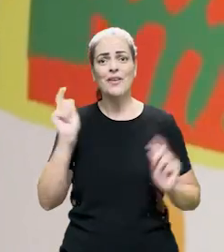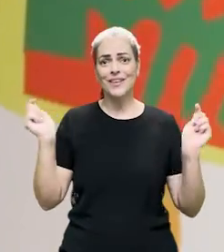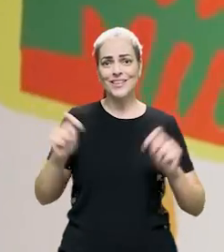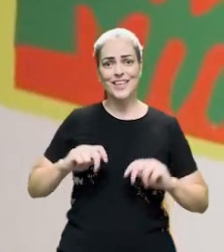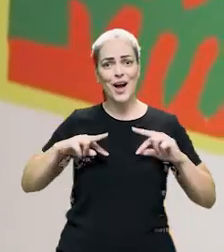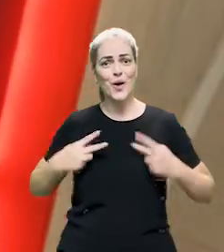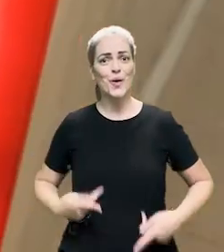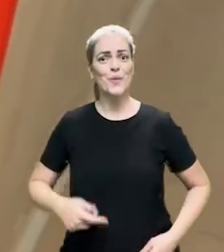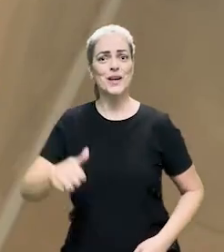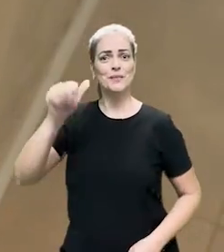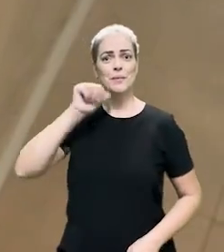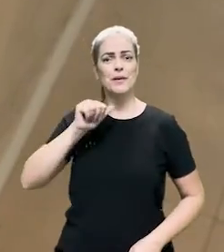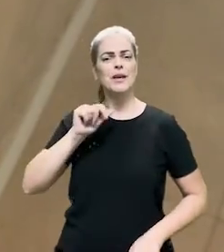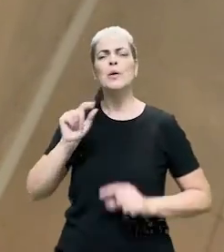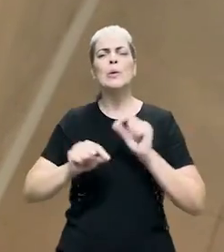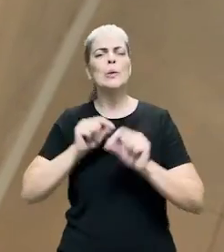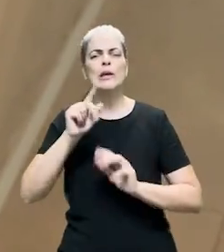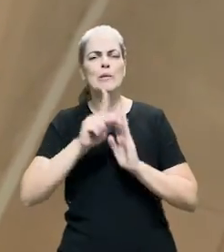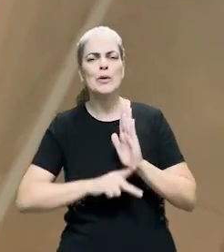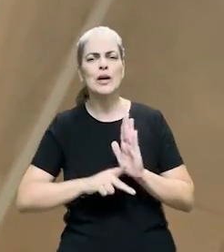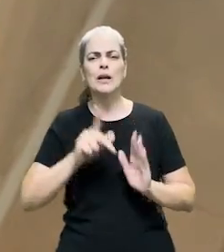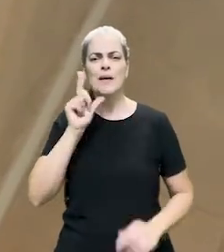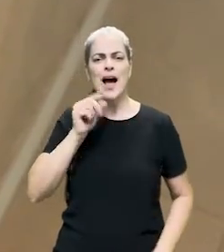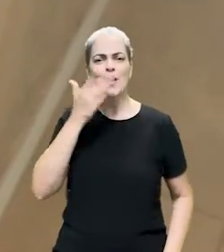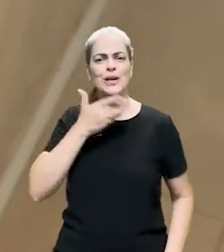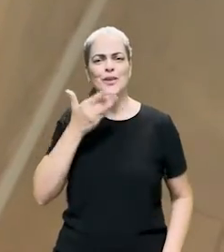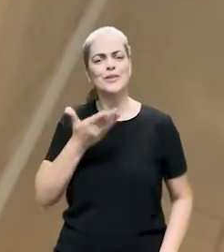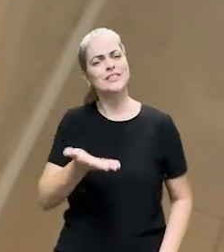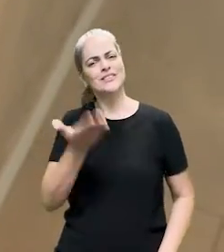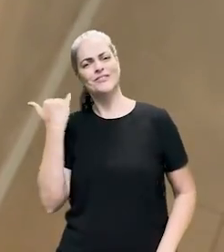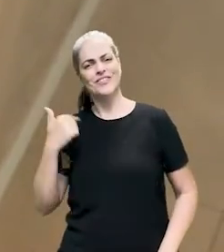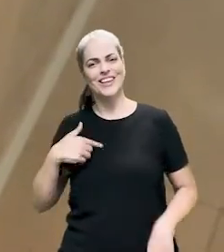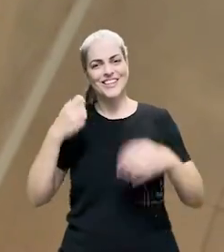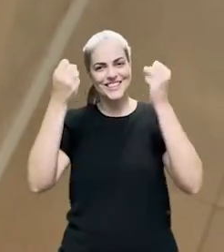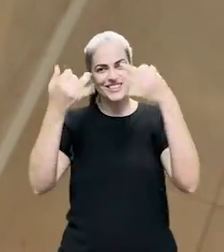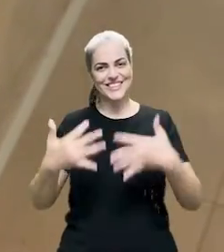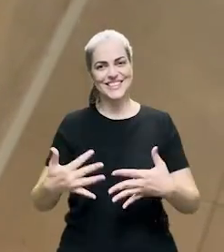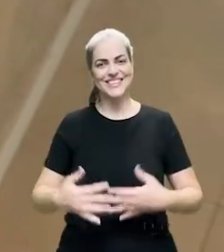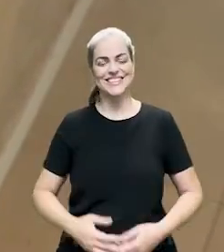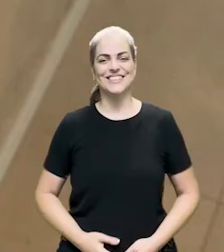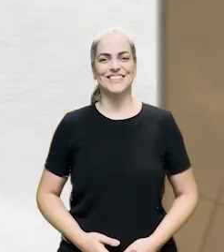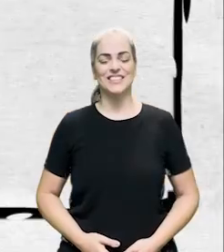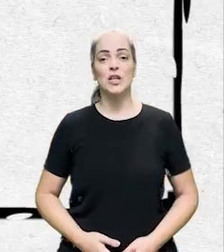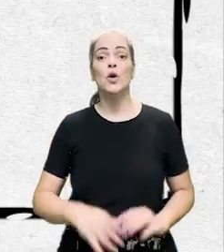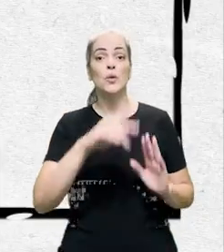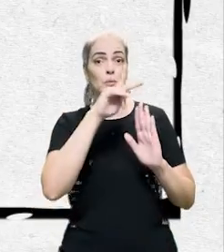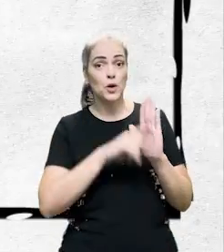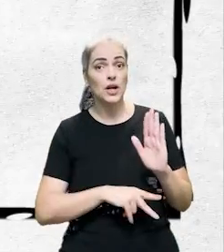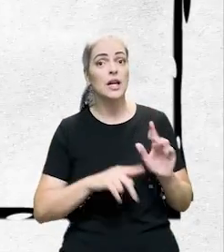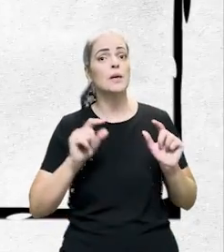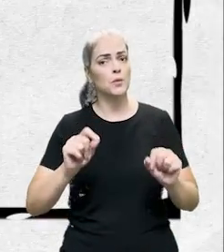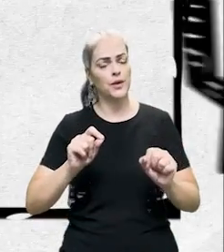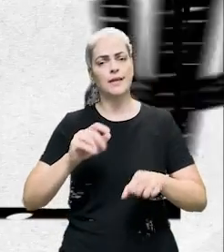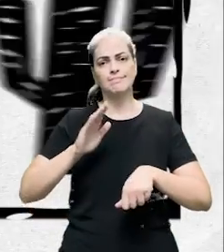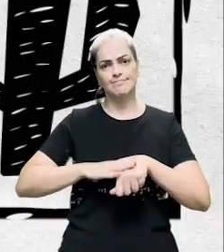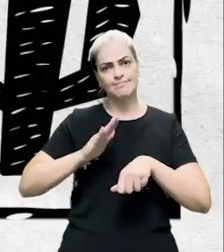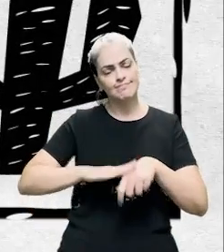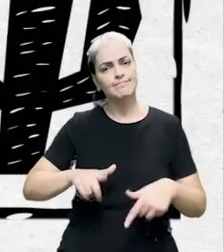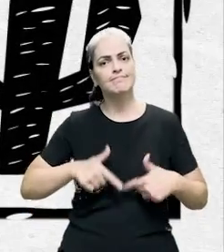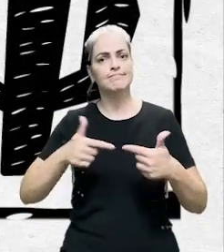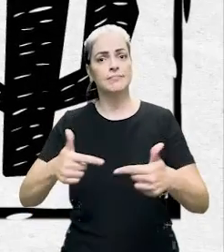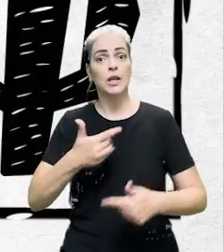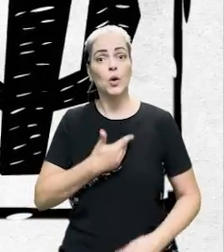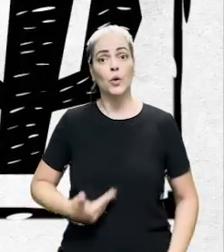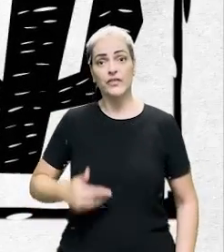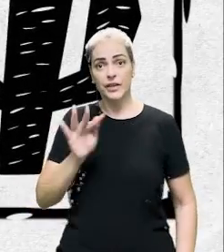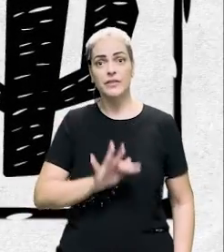o consumo humano. Mas o que é o programa Água Doce? Fica comigo que eu te explico. O programa é uma iniciativa